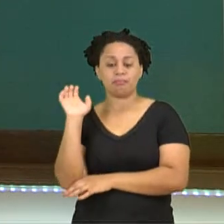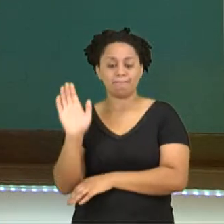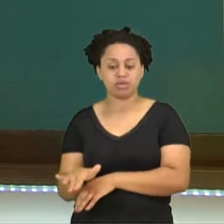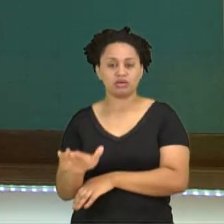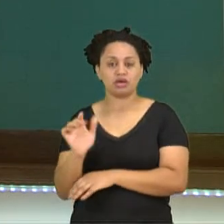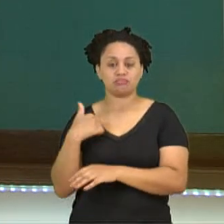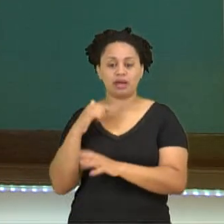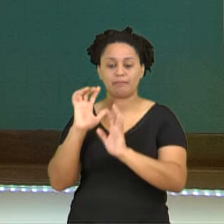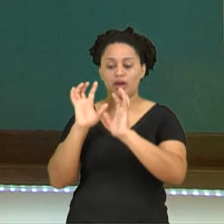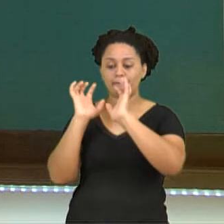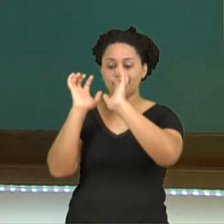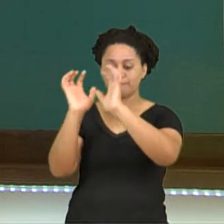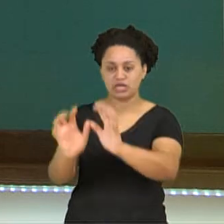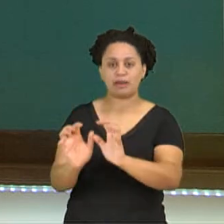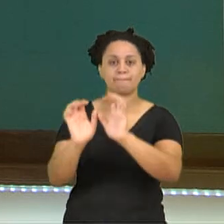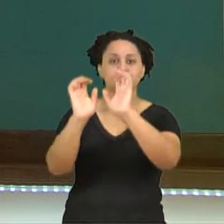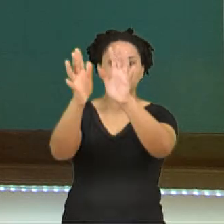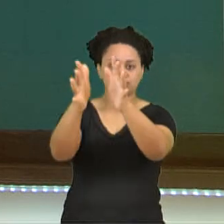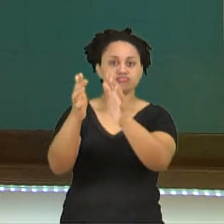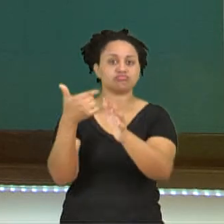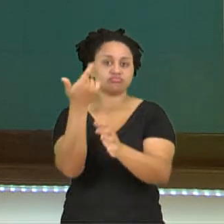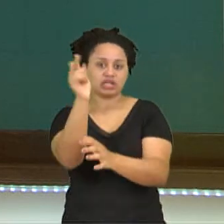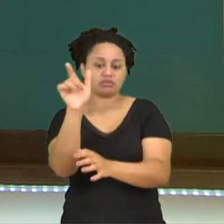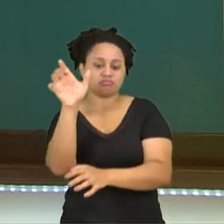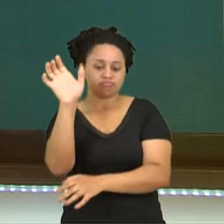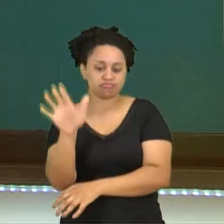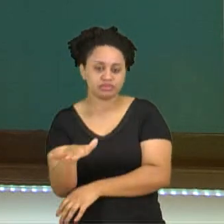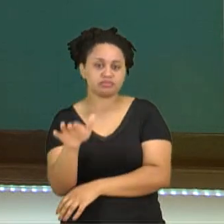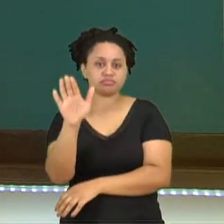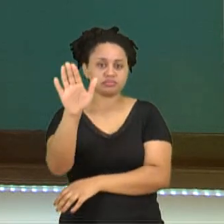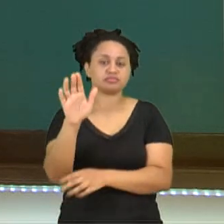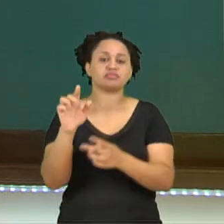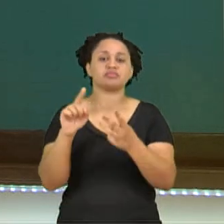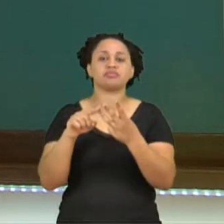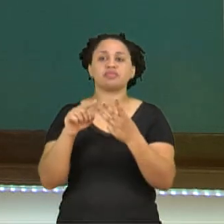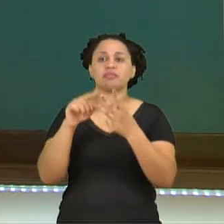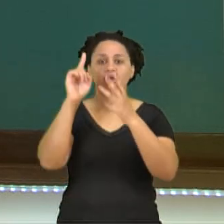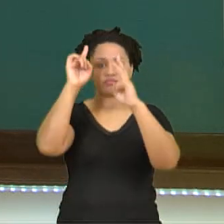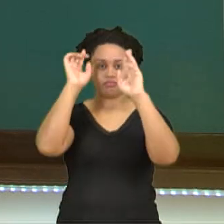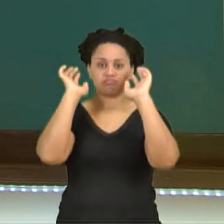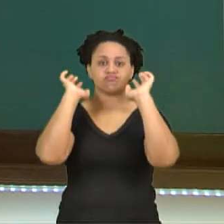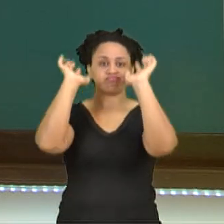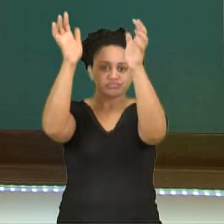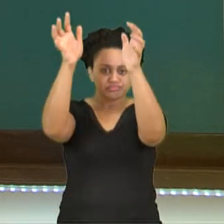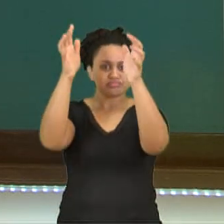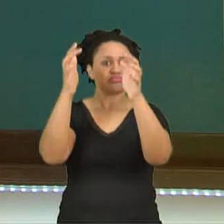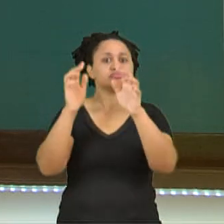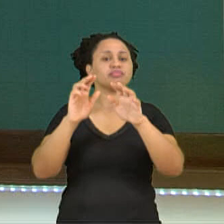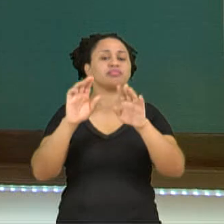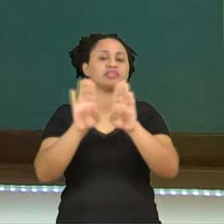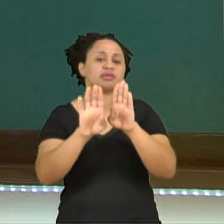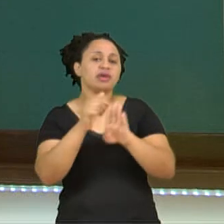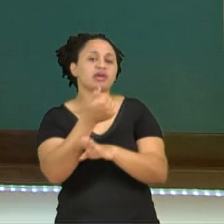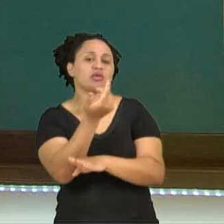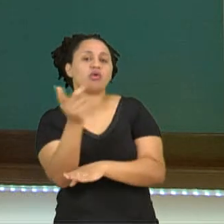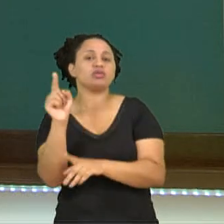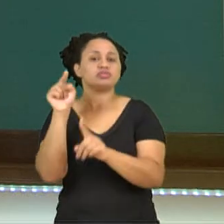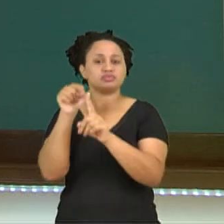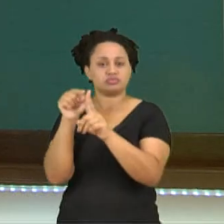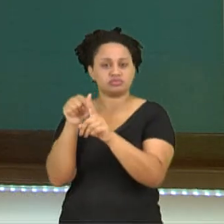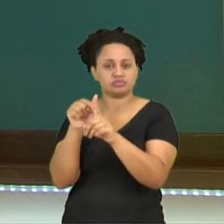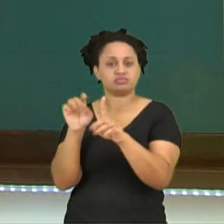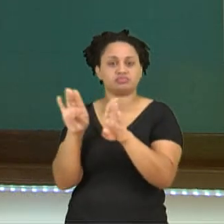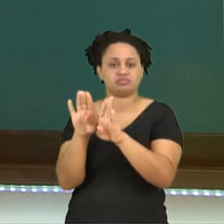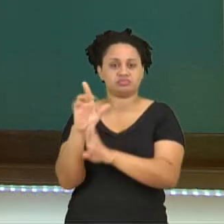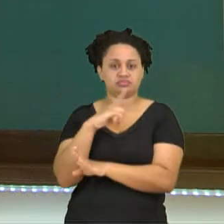picado, que vai direção do peito para o chão, passe sobre a cabeça e outros tipos de passe que nós